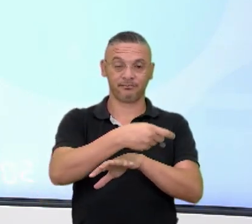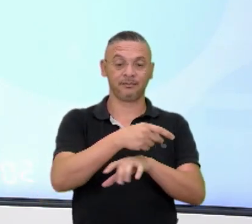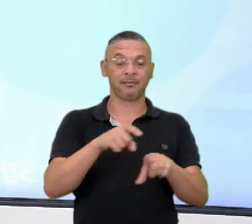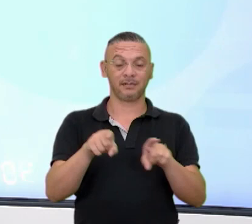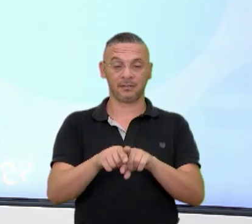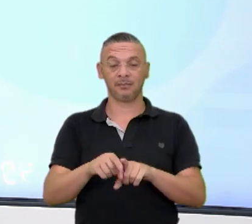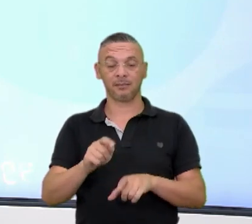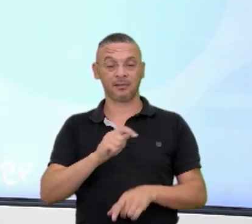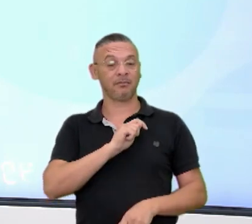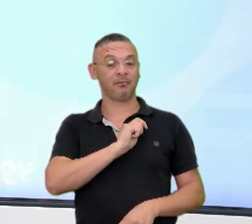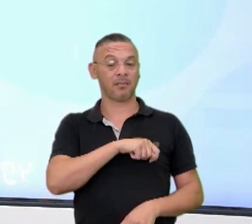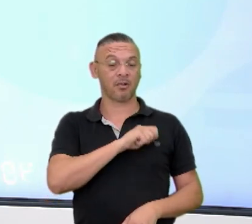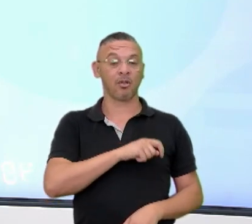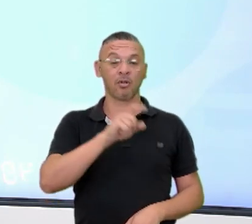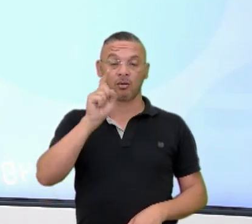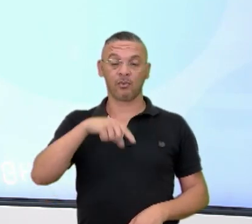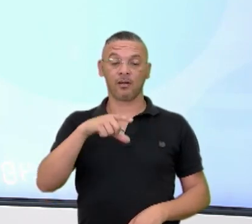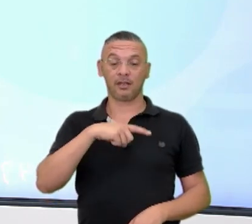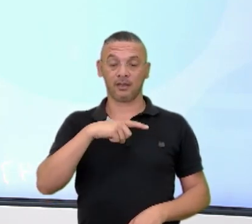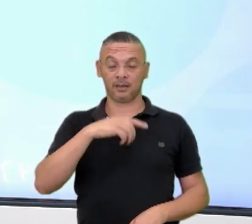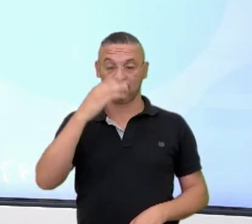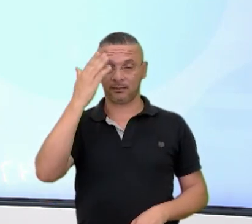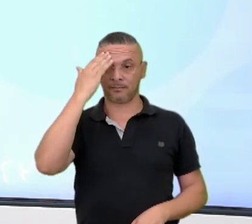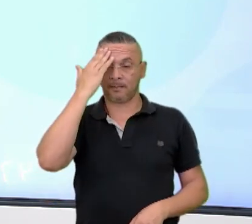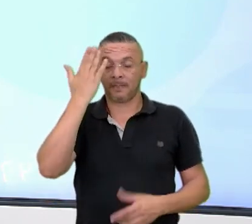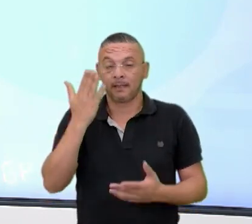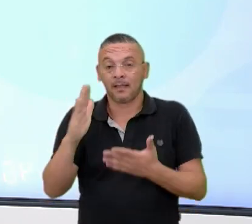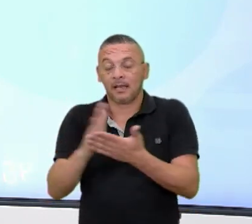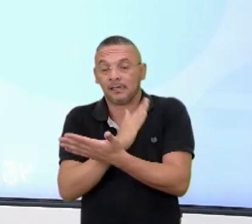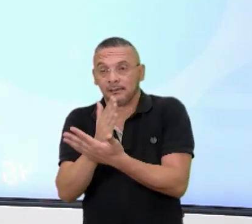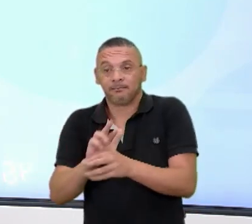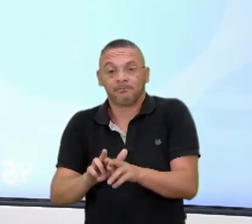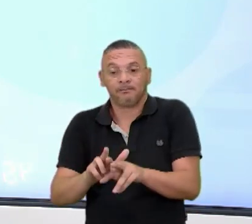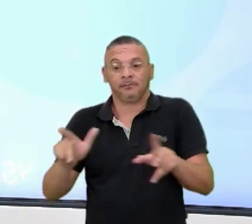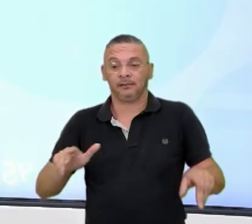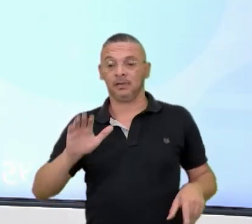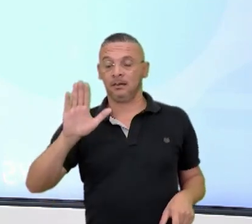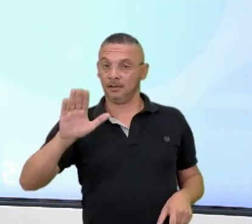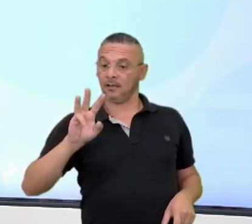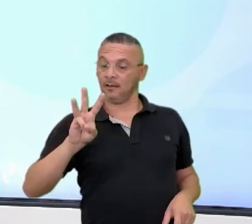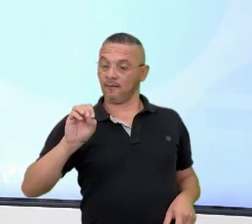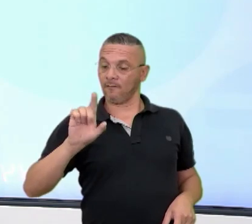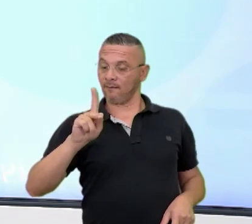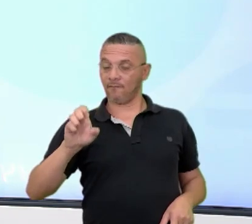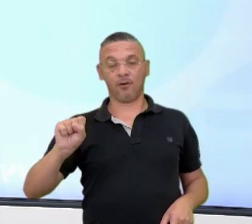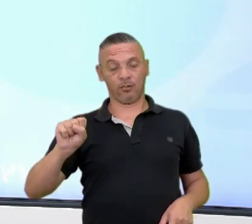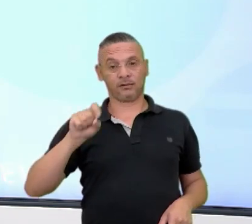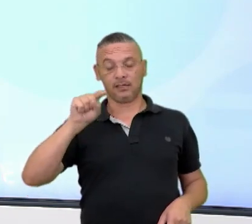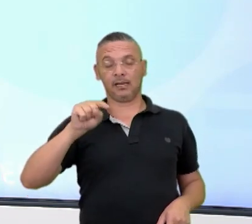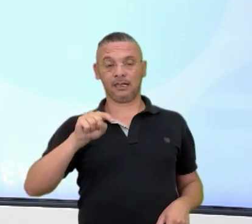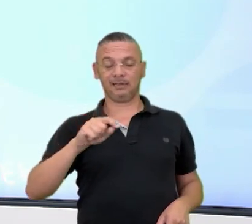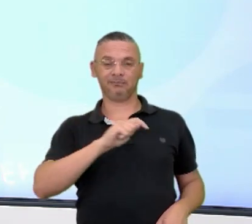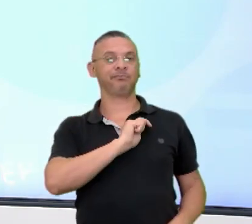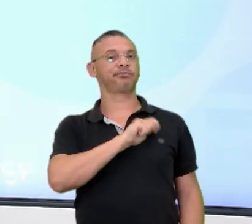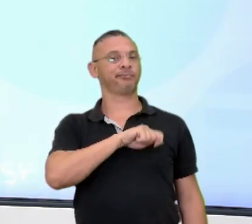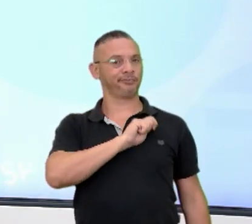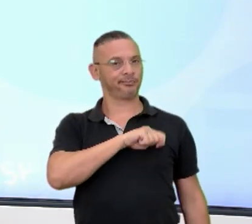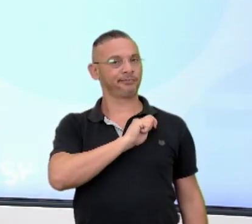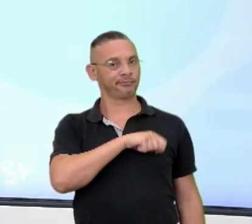branded content. Às vezes você está lendo lá, assistindo... Isso acontece muito com cinema. Talvez porque eu goste muito, eu vejo muito isso. Você tem lá